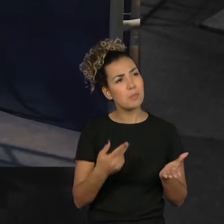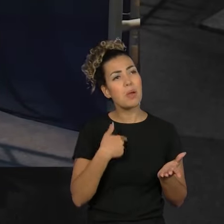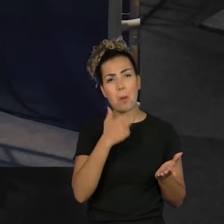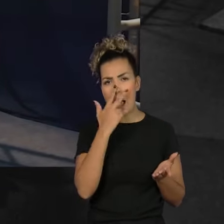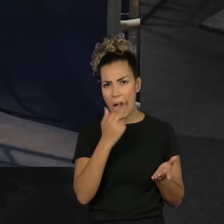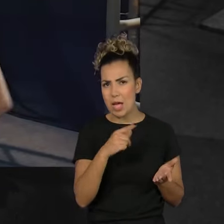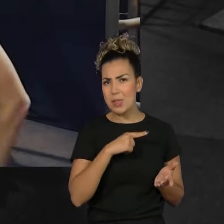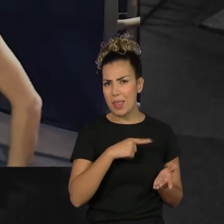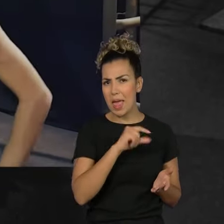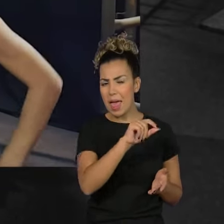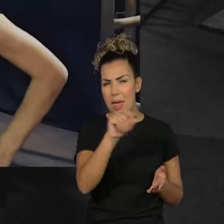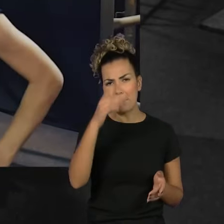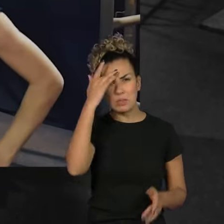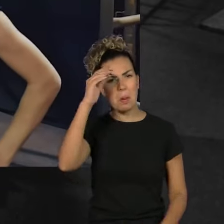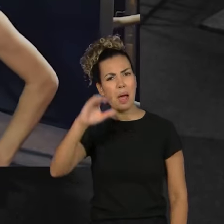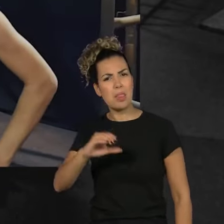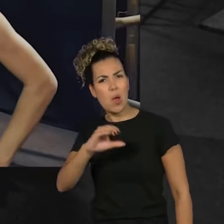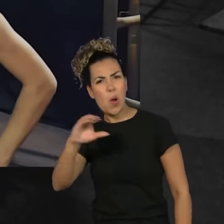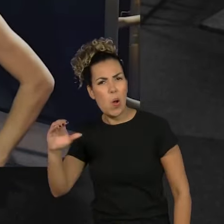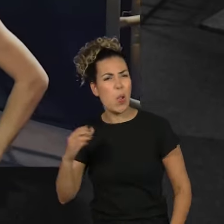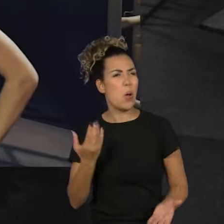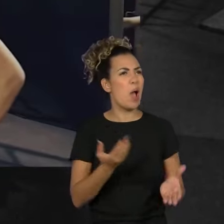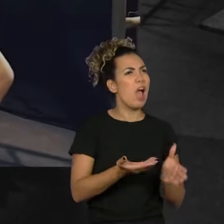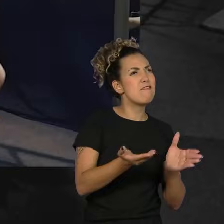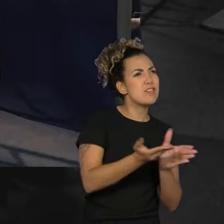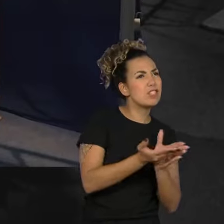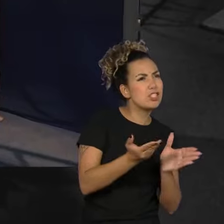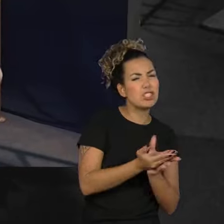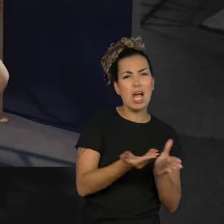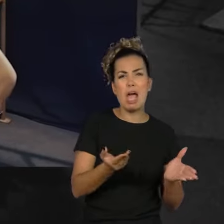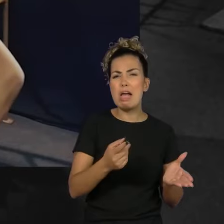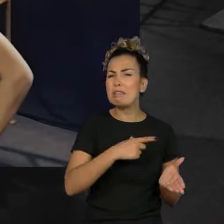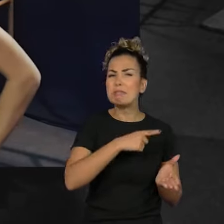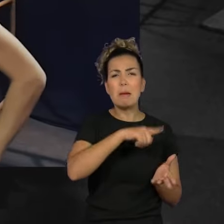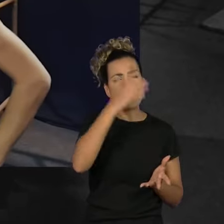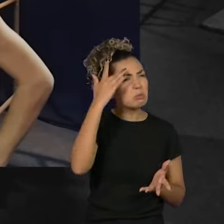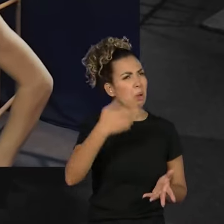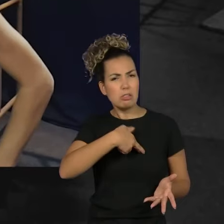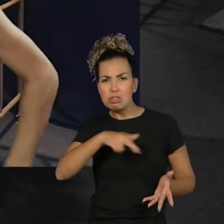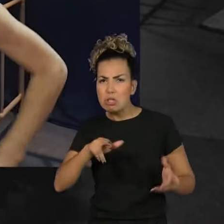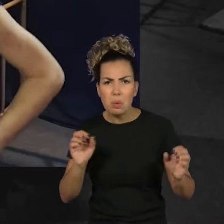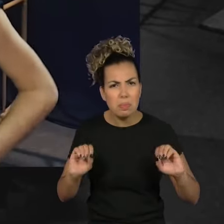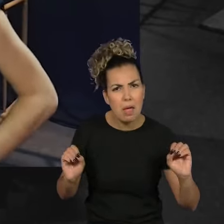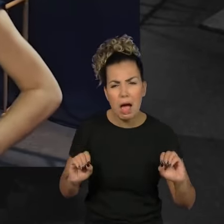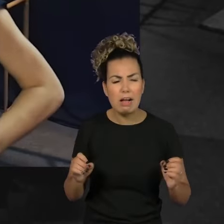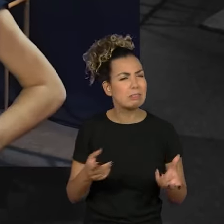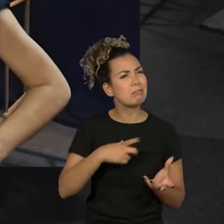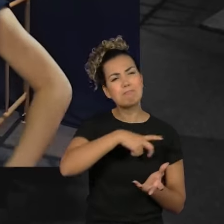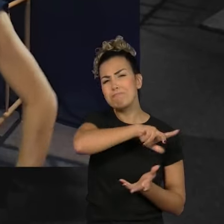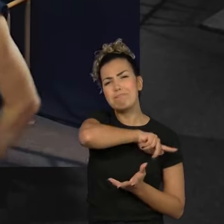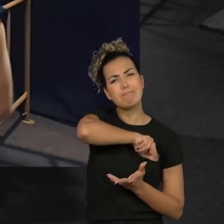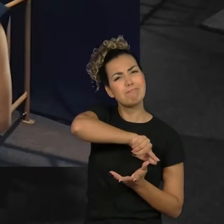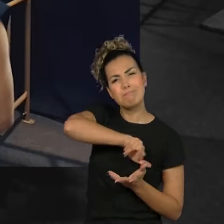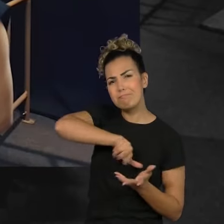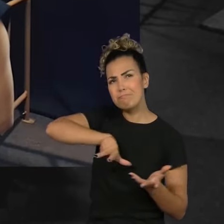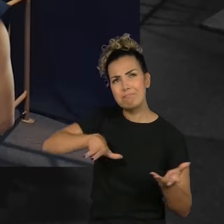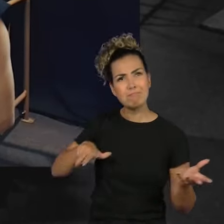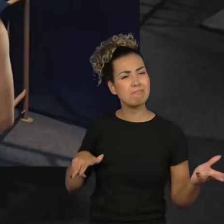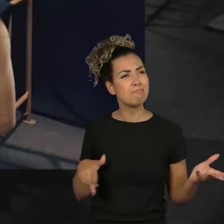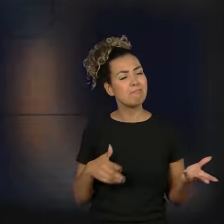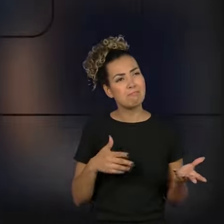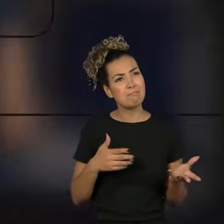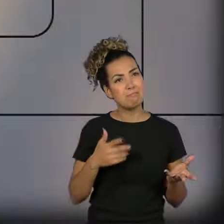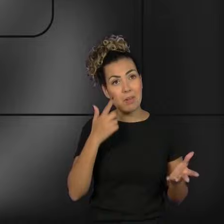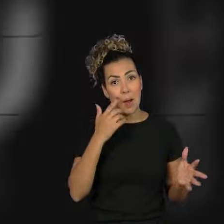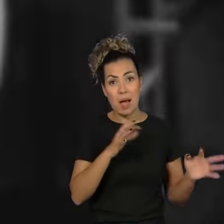evangélicos católicos umbandistas pessoas sem religião que vira essa conversa Tem